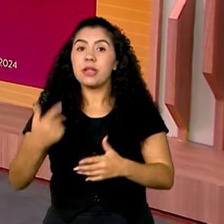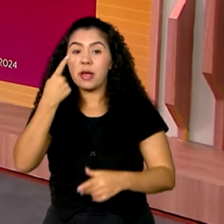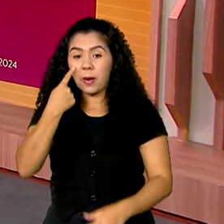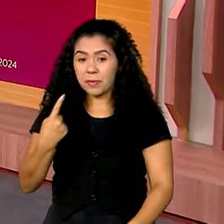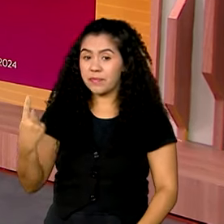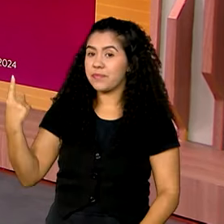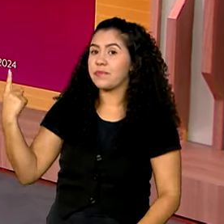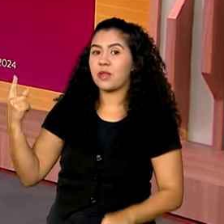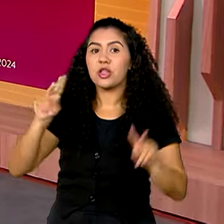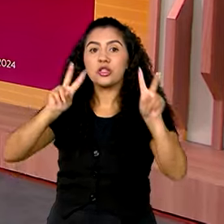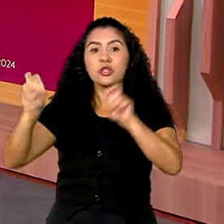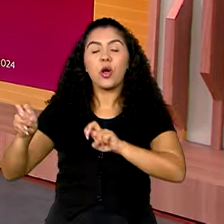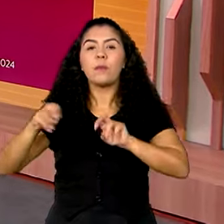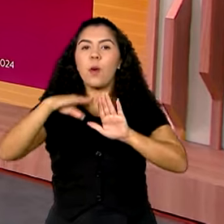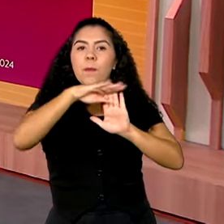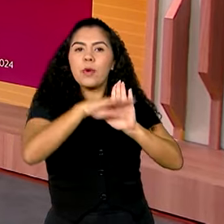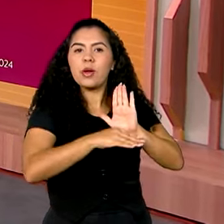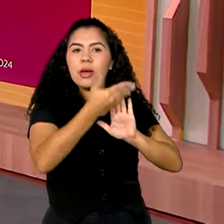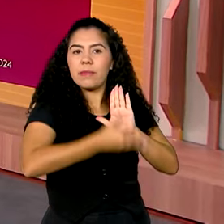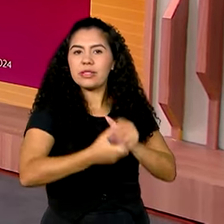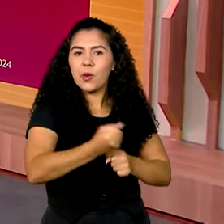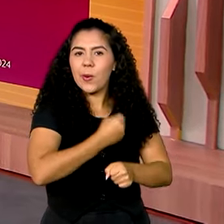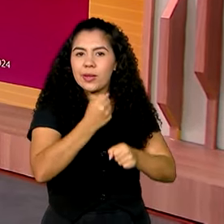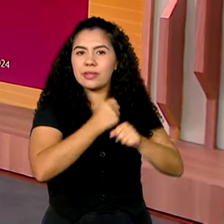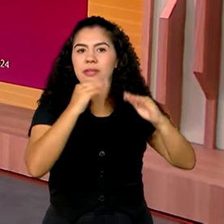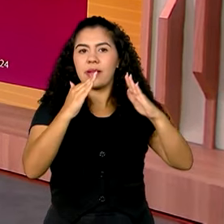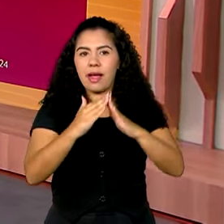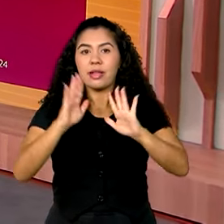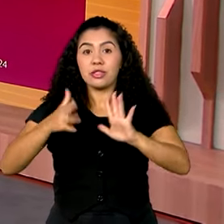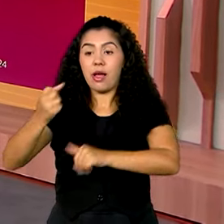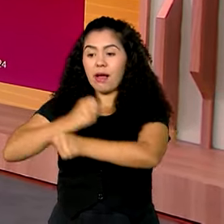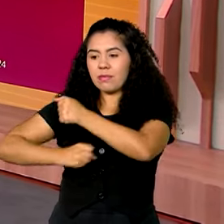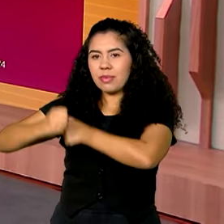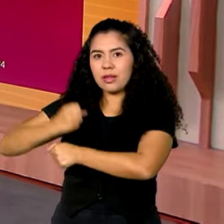Minha Vida, também chegou à cidade. Desde janeiro de 2023,